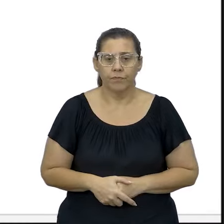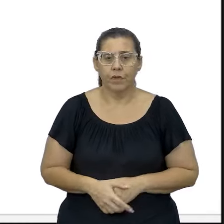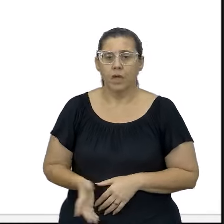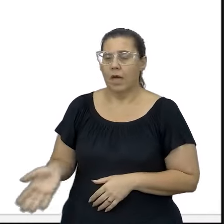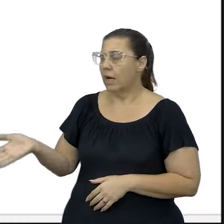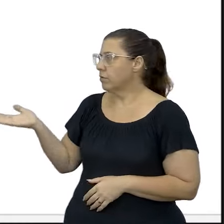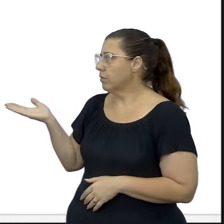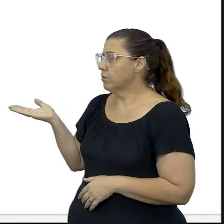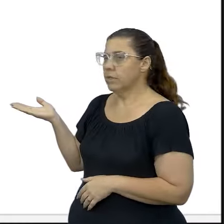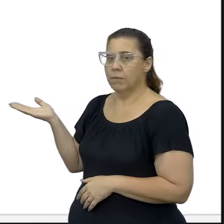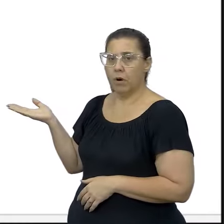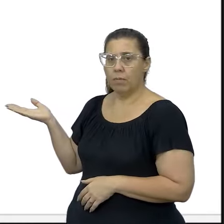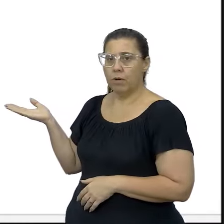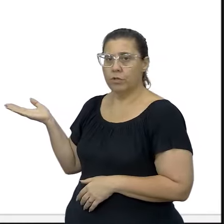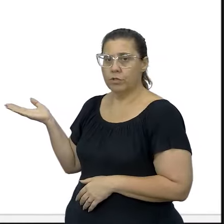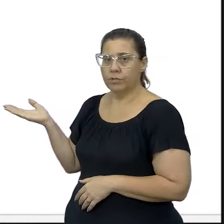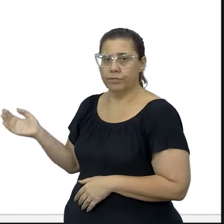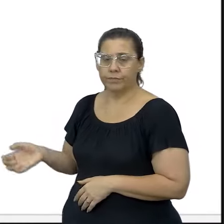EF04LP21B,